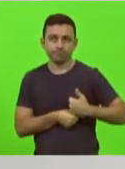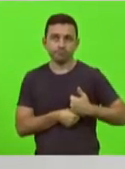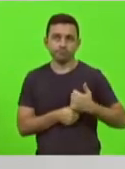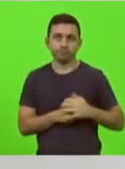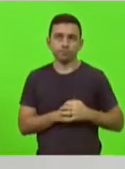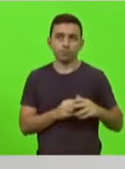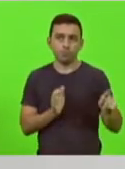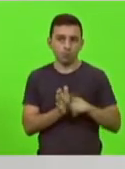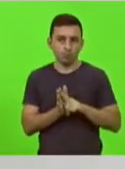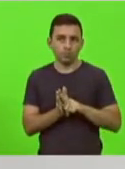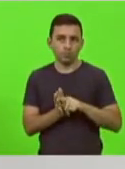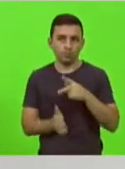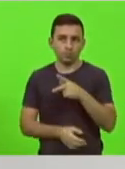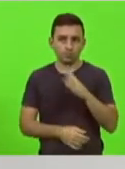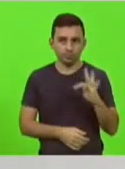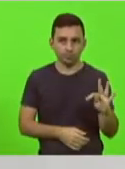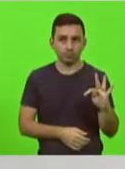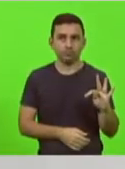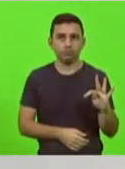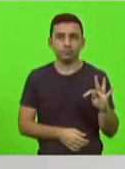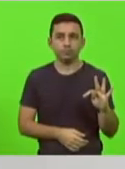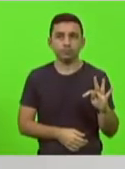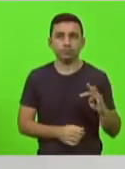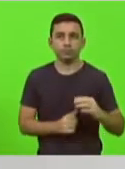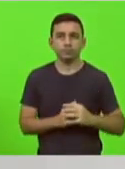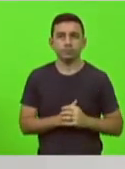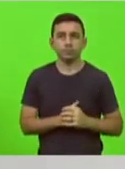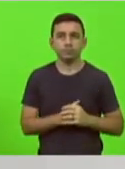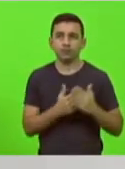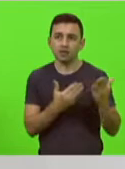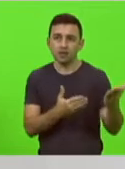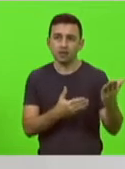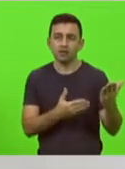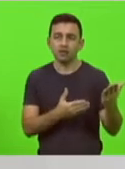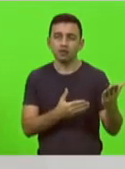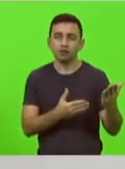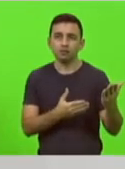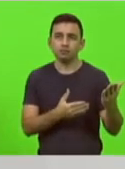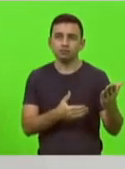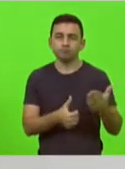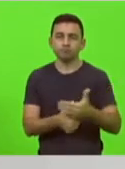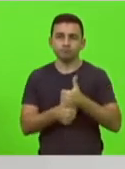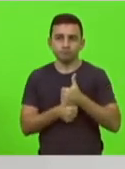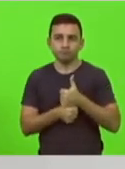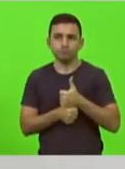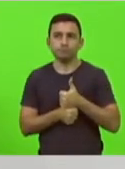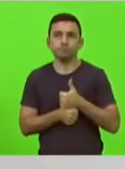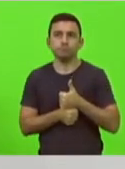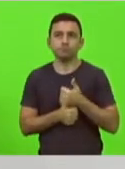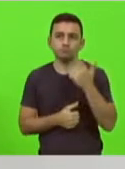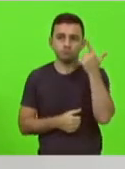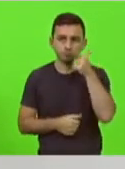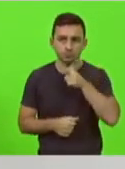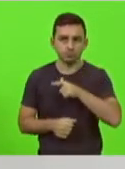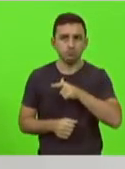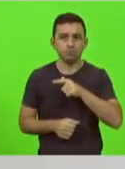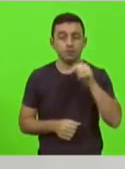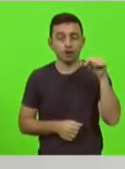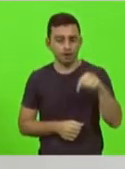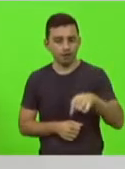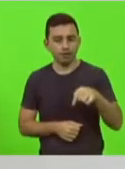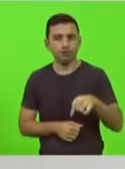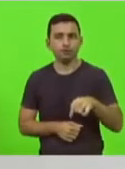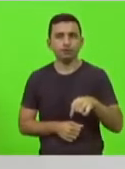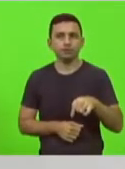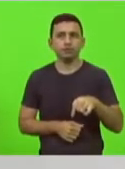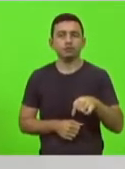do Partido dos Trabalhadores a assumir um espaço aqui